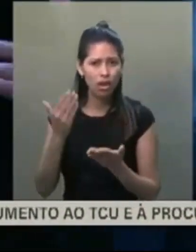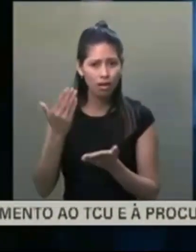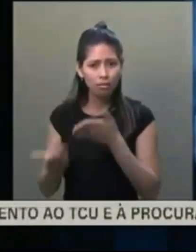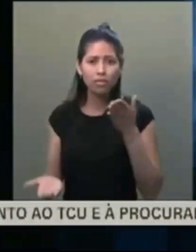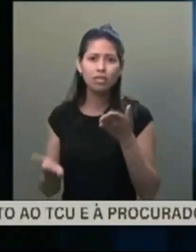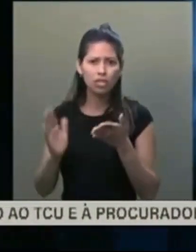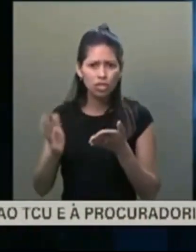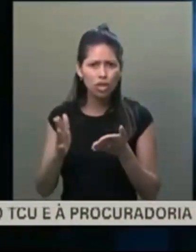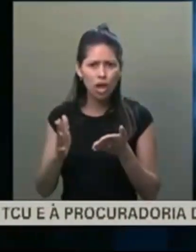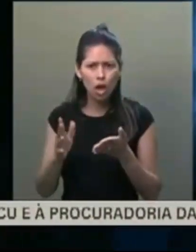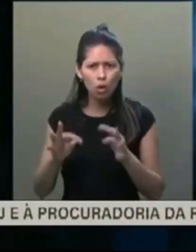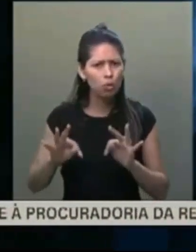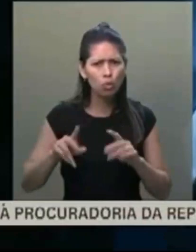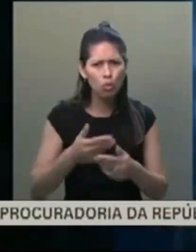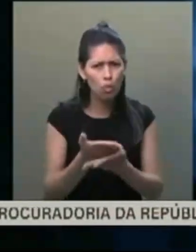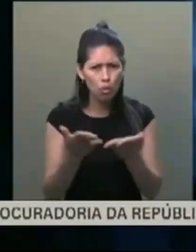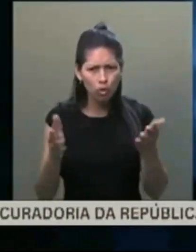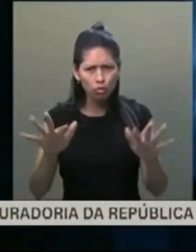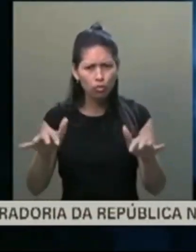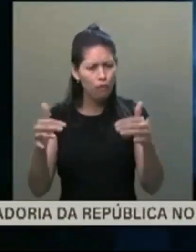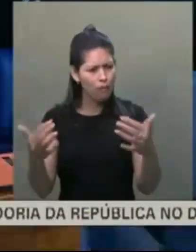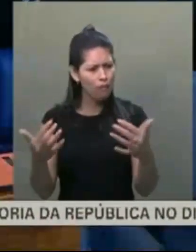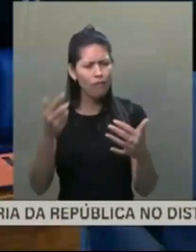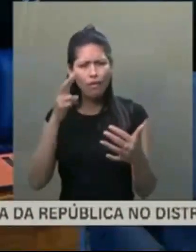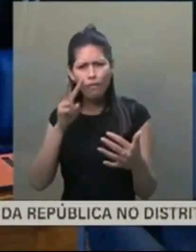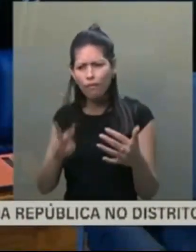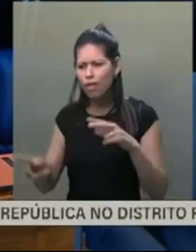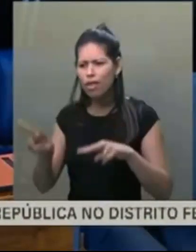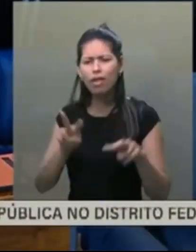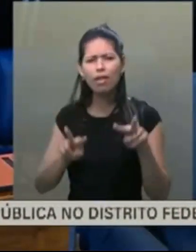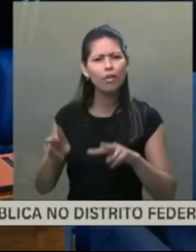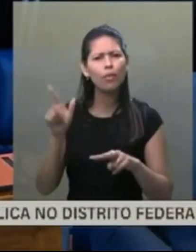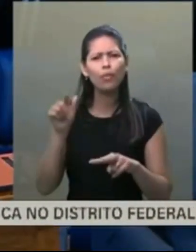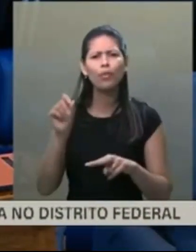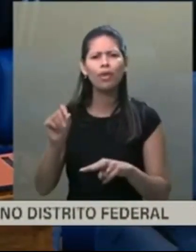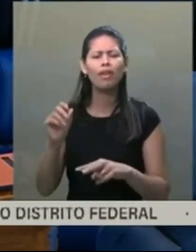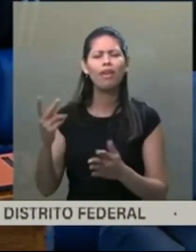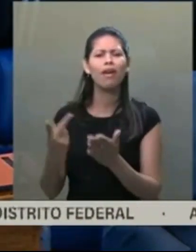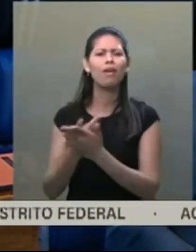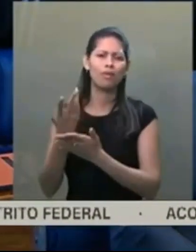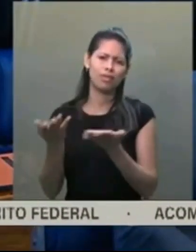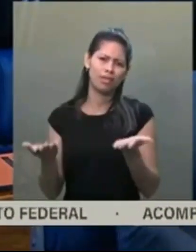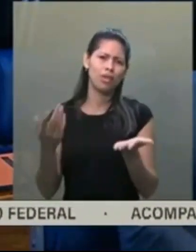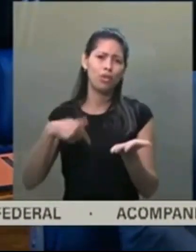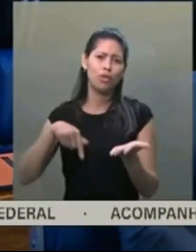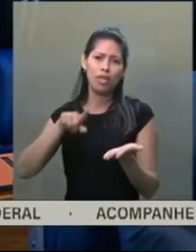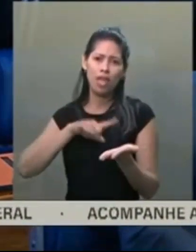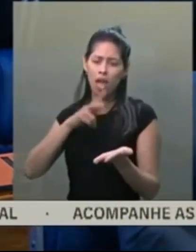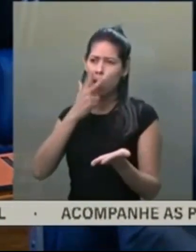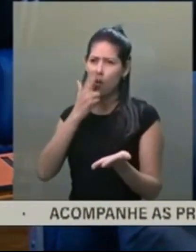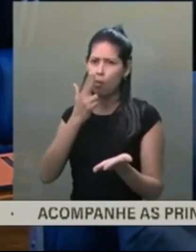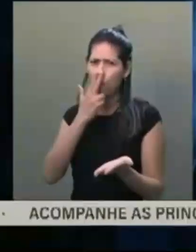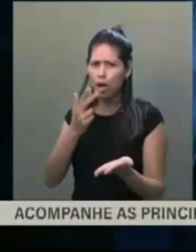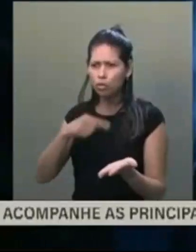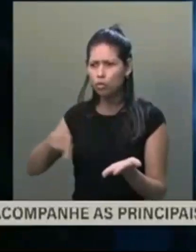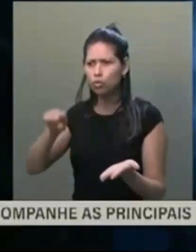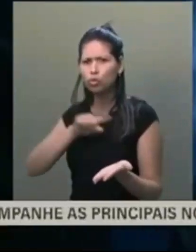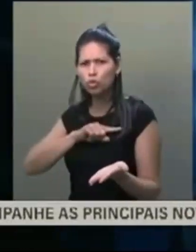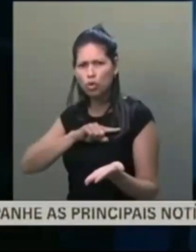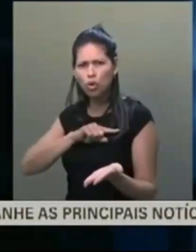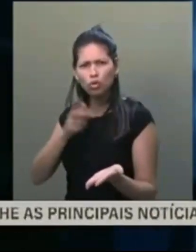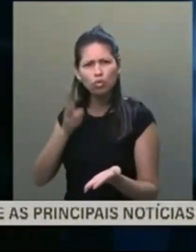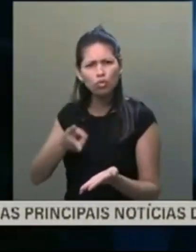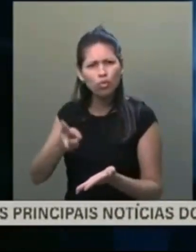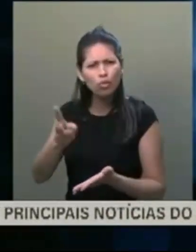um fato jurídico consumado. Agora, eu acho que nós estamos investindo